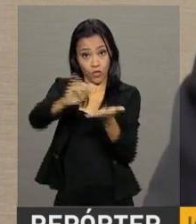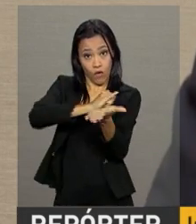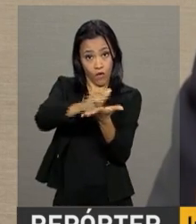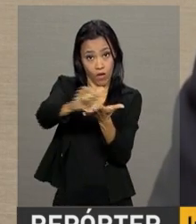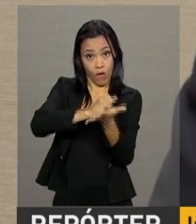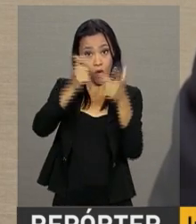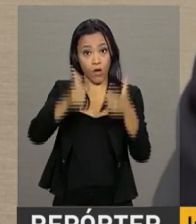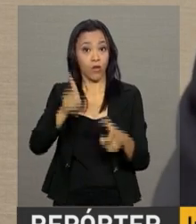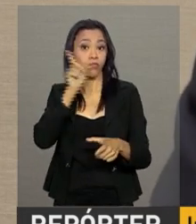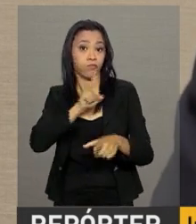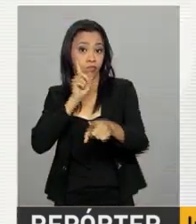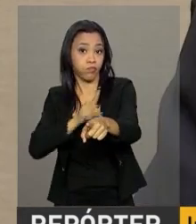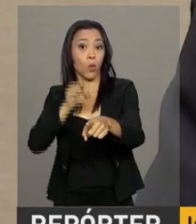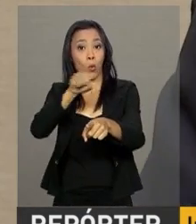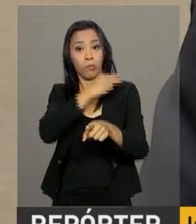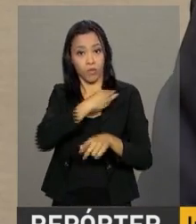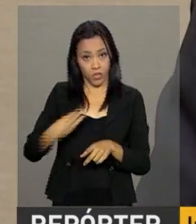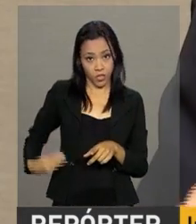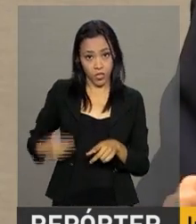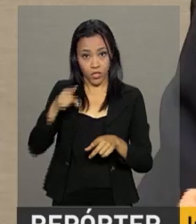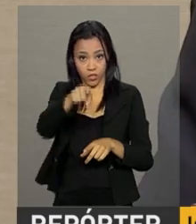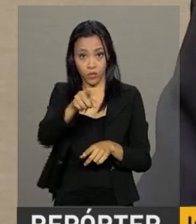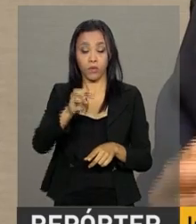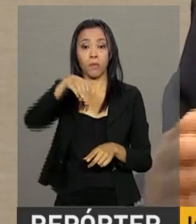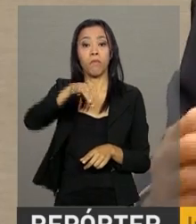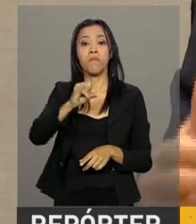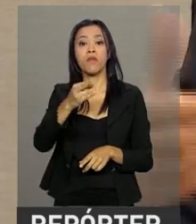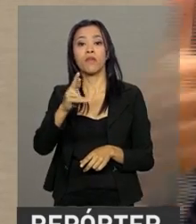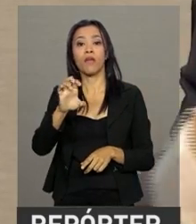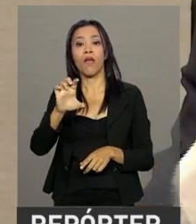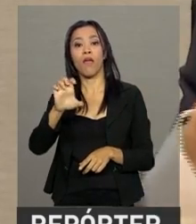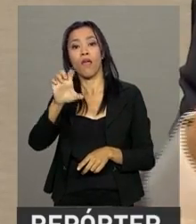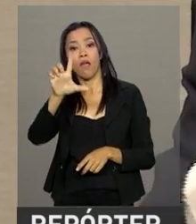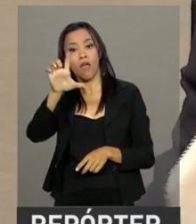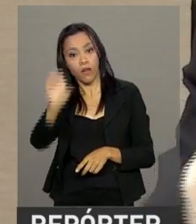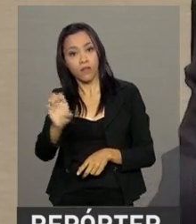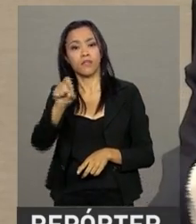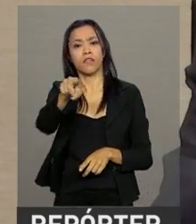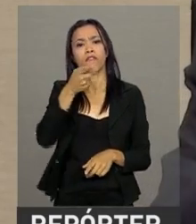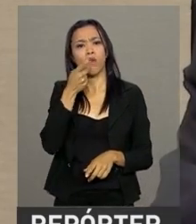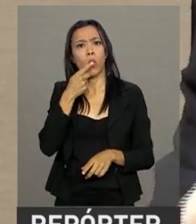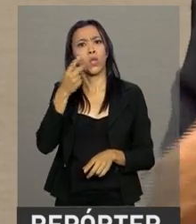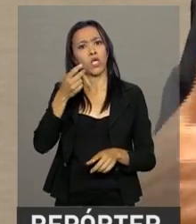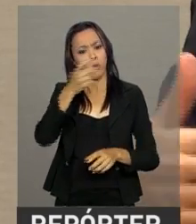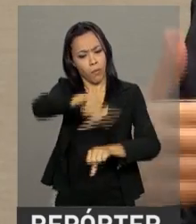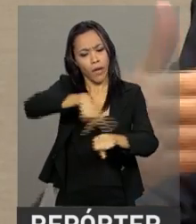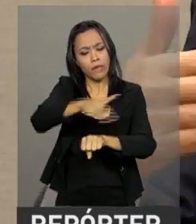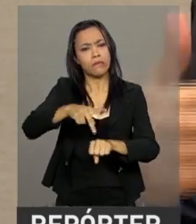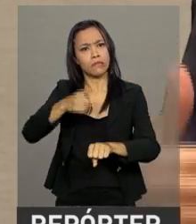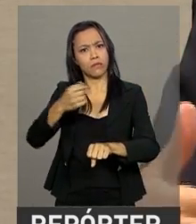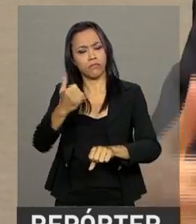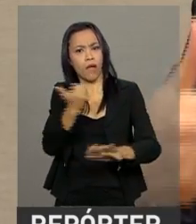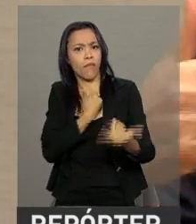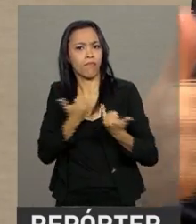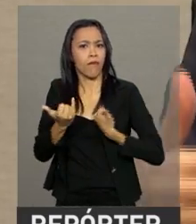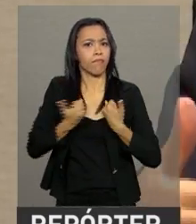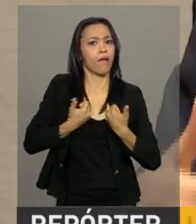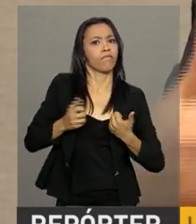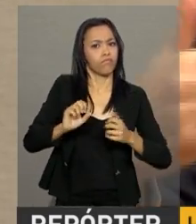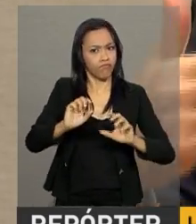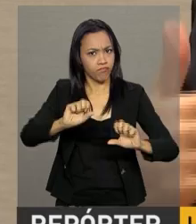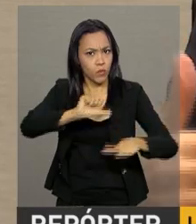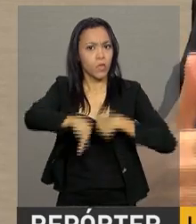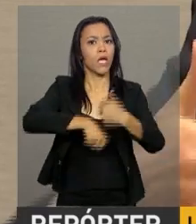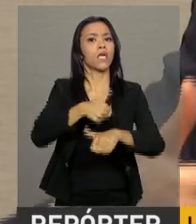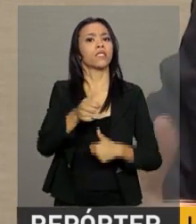encontros com investidores, o ministro da Fazenda, Henrique Meirelles, defendeu que o país dá sinais de mudança. Estas